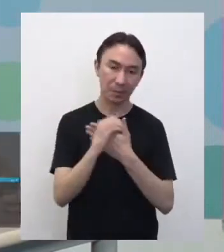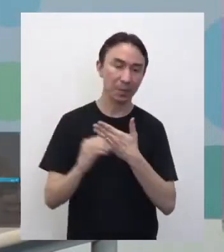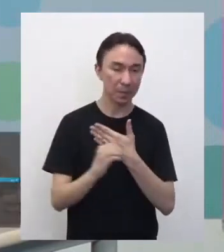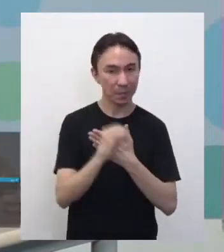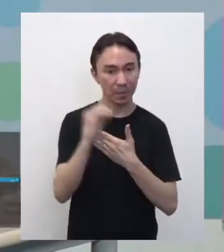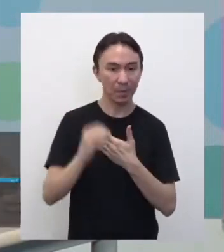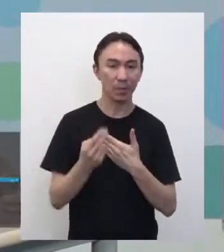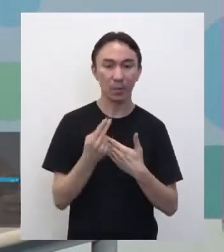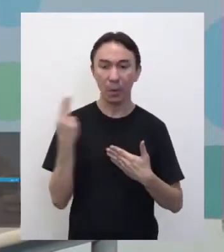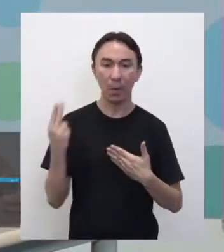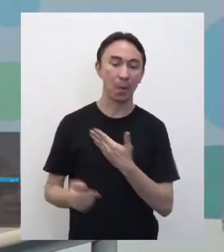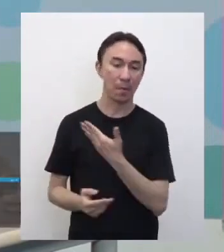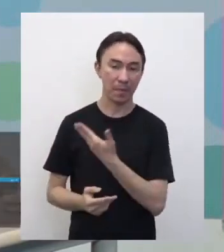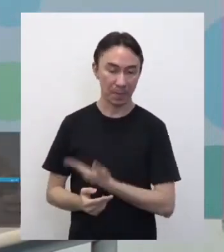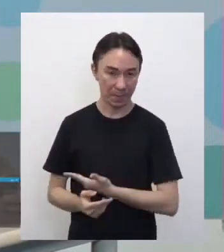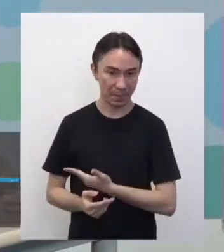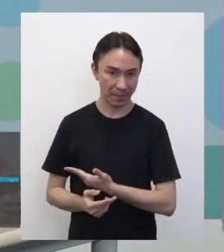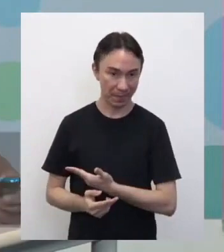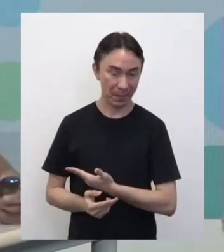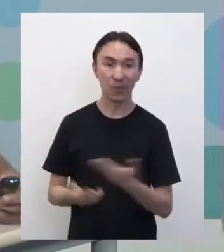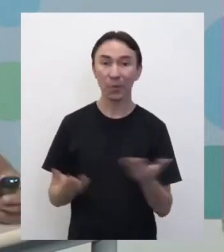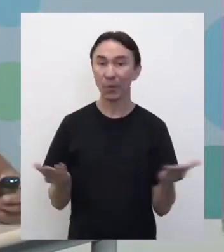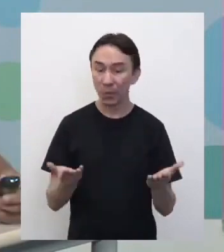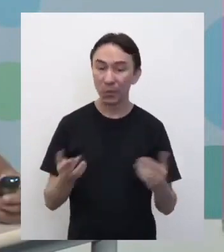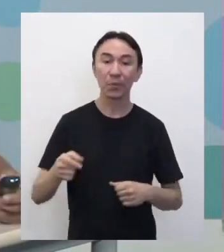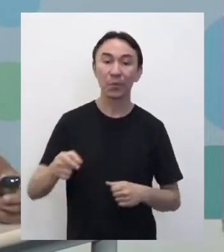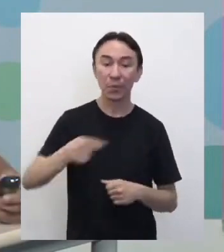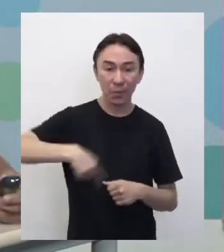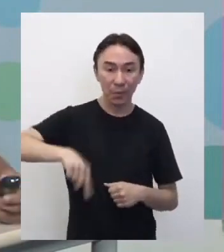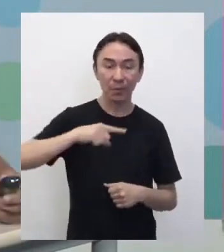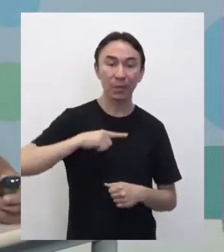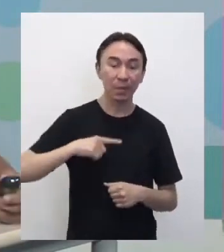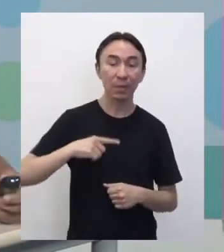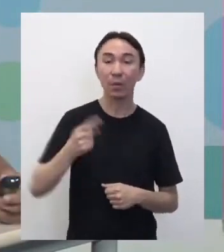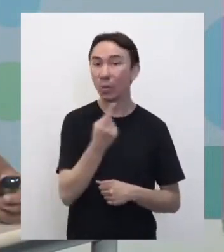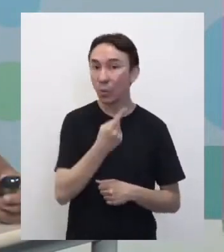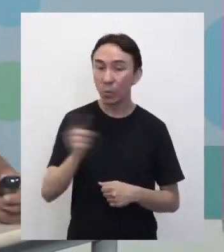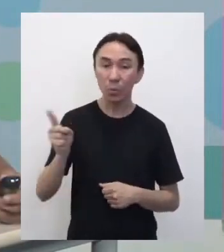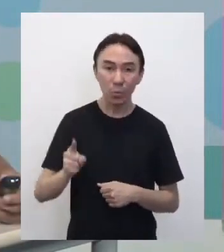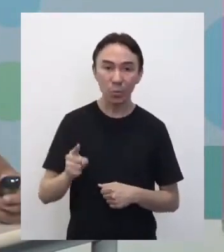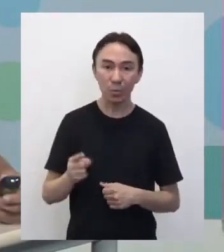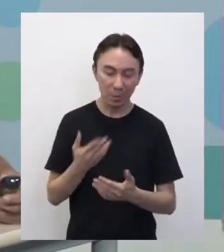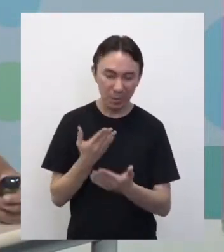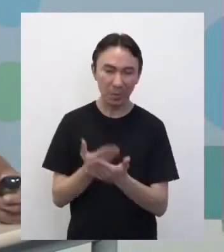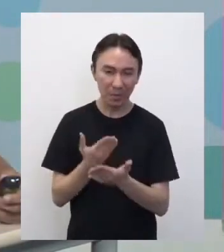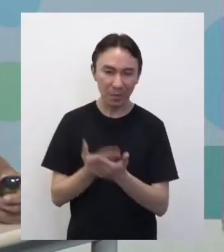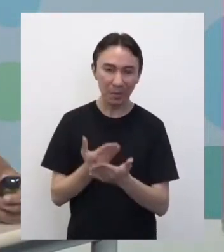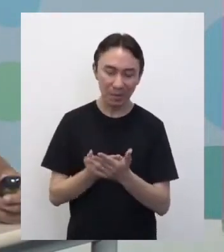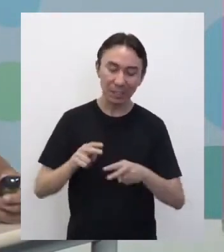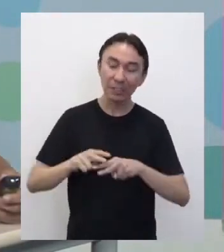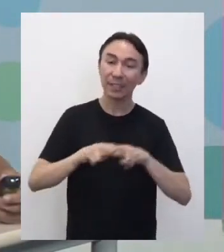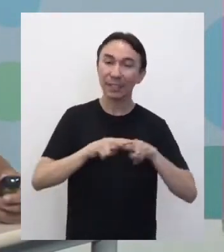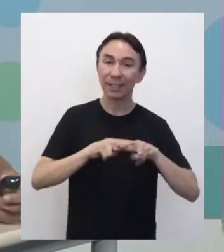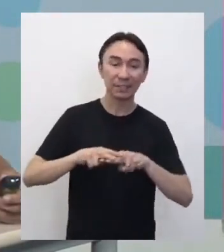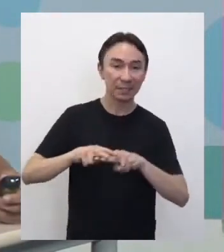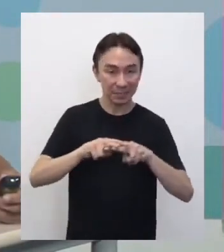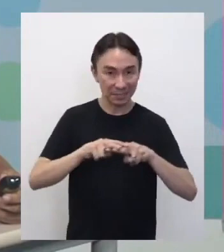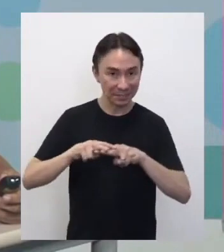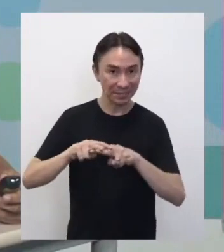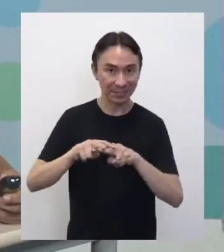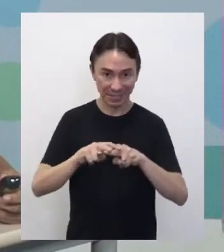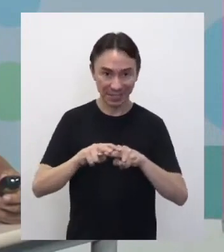professora Luíse Coutinho e hoje nós teremos aí a última das aulas de retomada de habilidades e